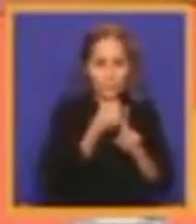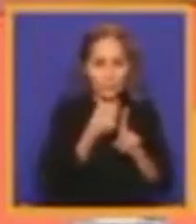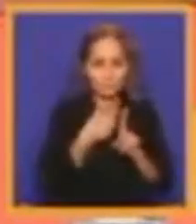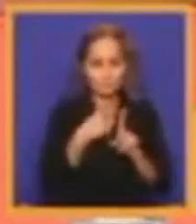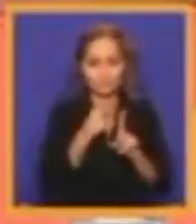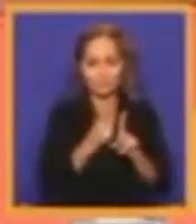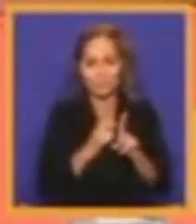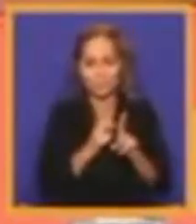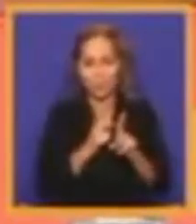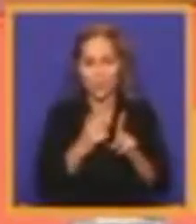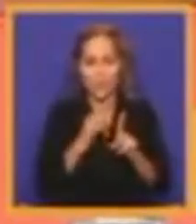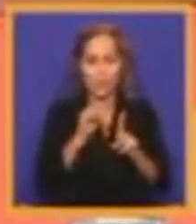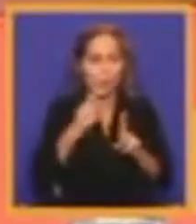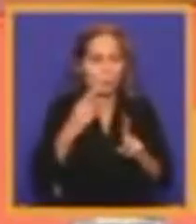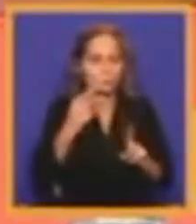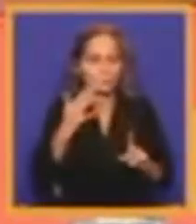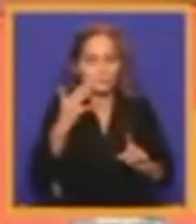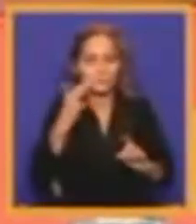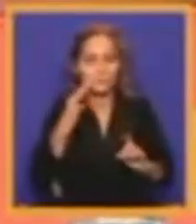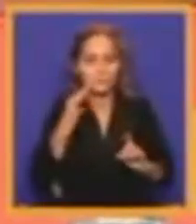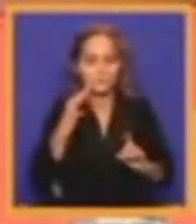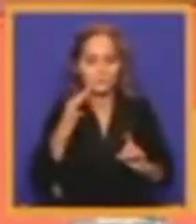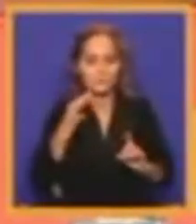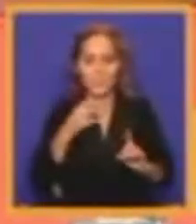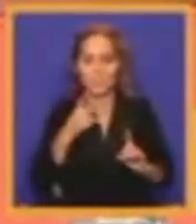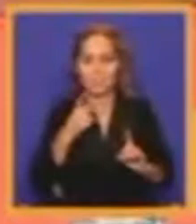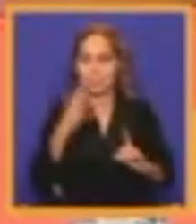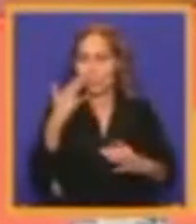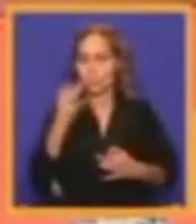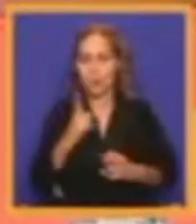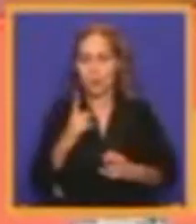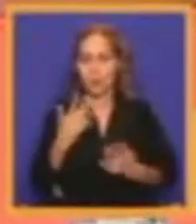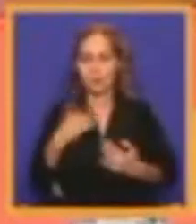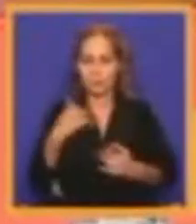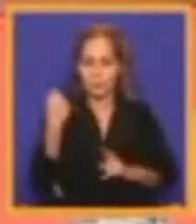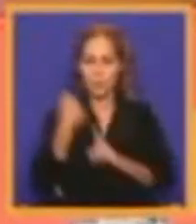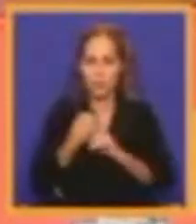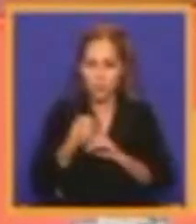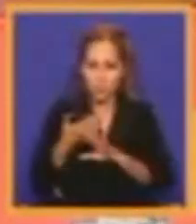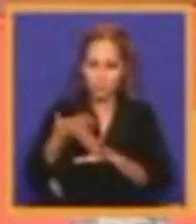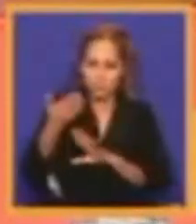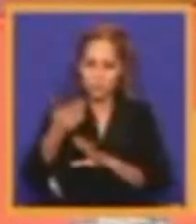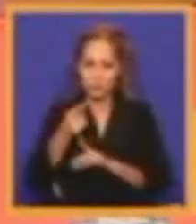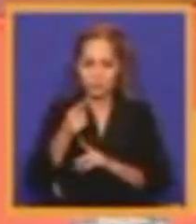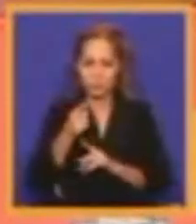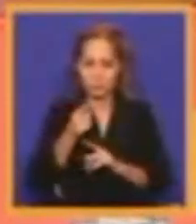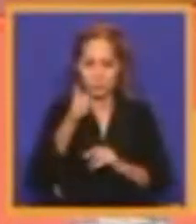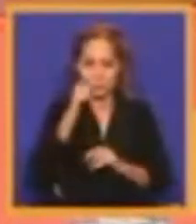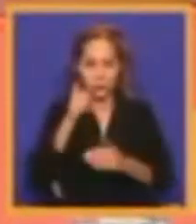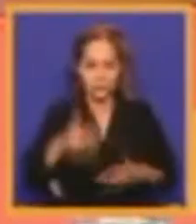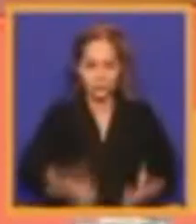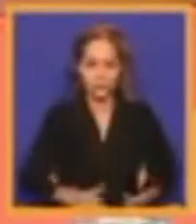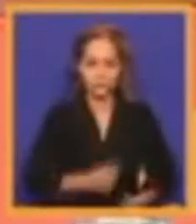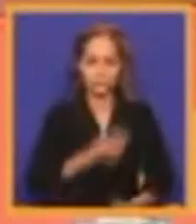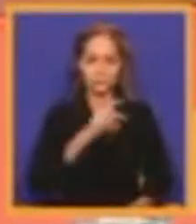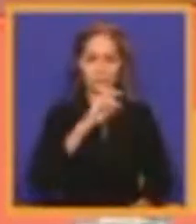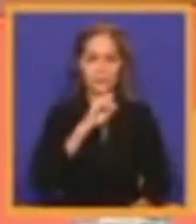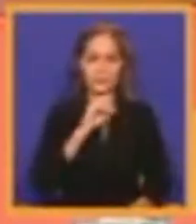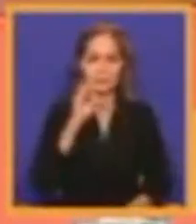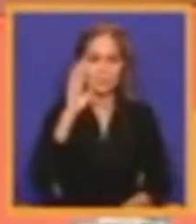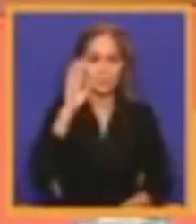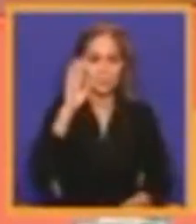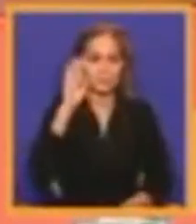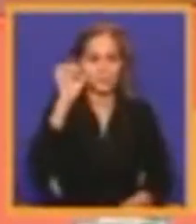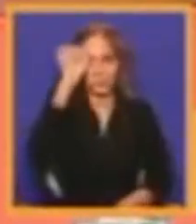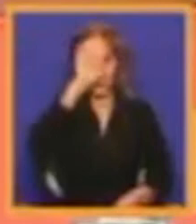aquilo que não são, ou a tentar, no fundo, conquistar aquilo que eles não são naturalmente, são os nascidos entre 30 de janeiro e 10